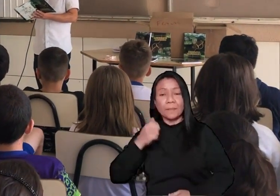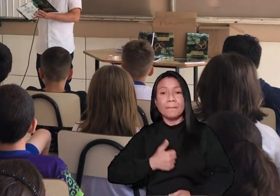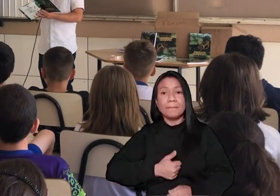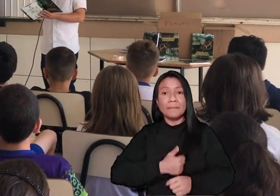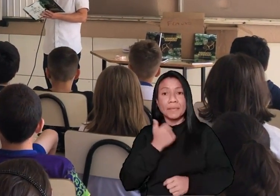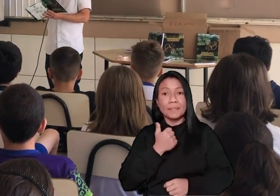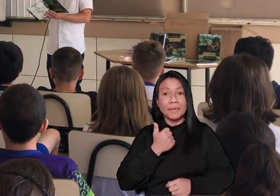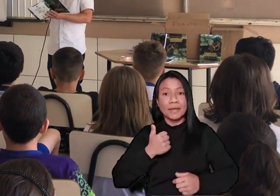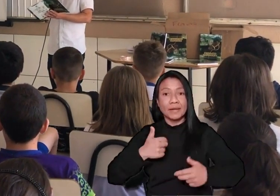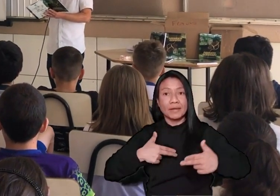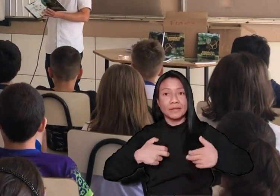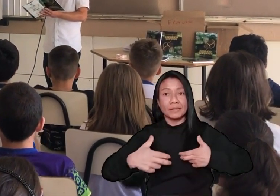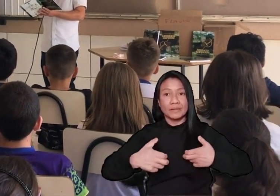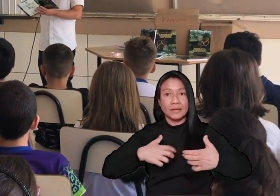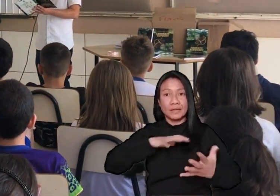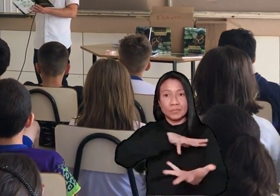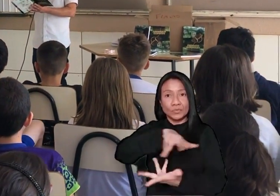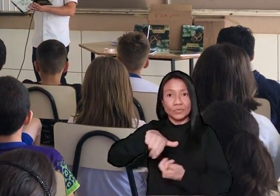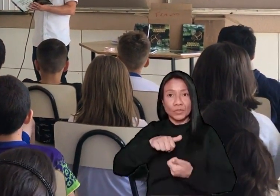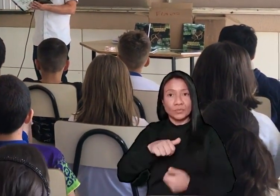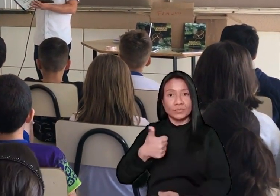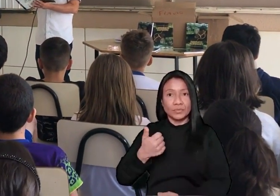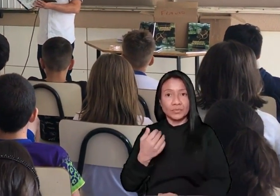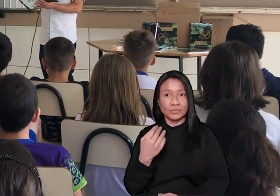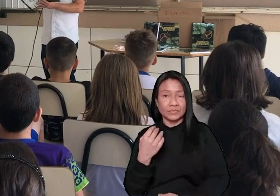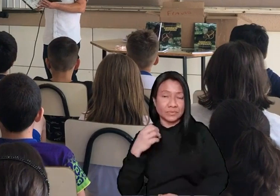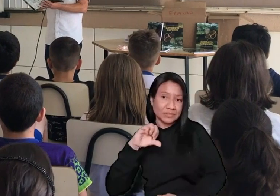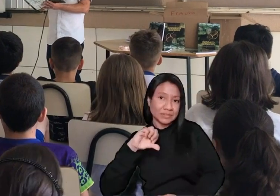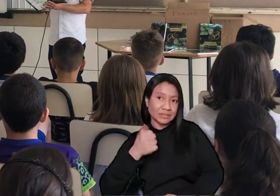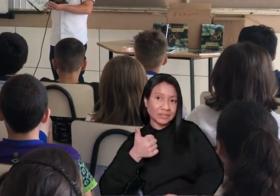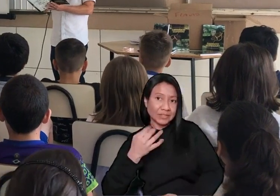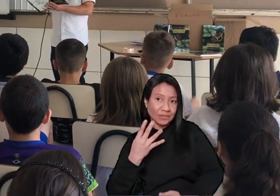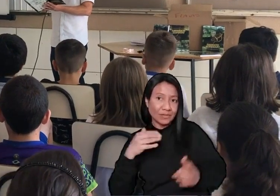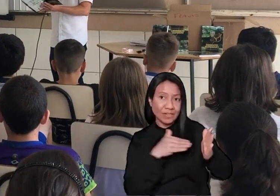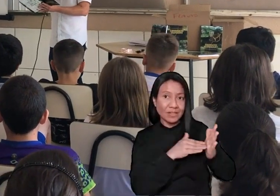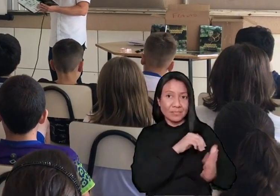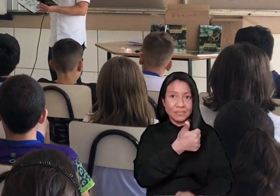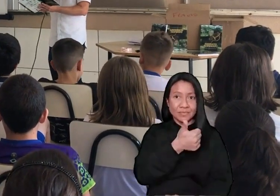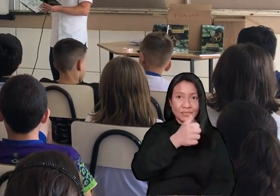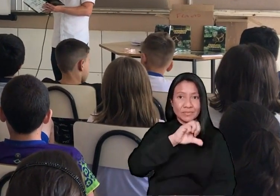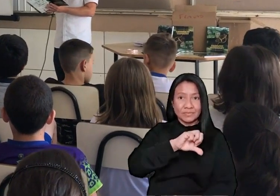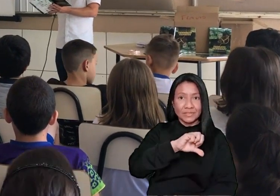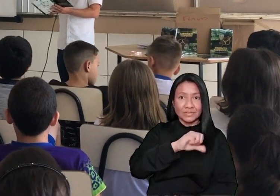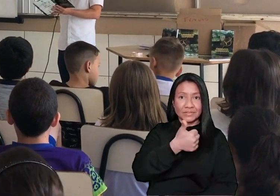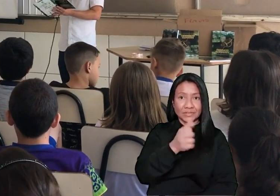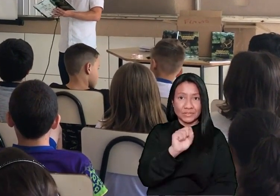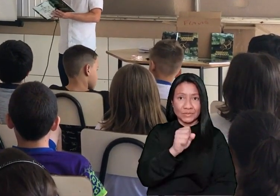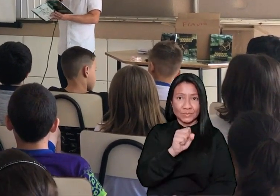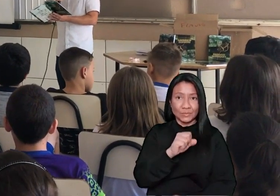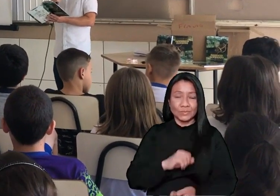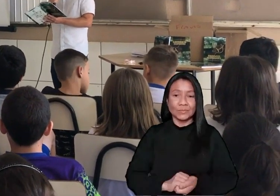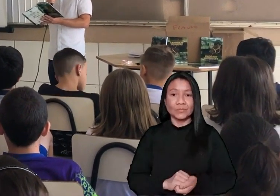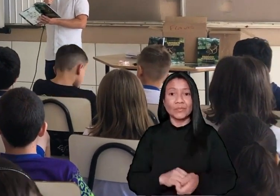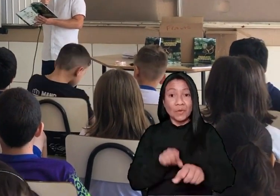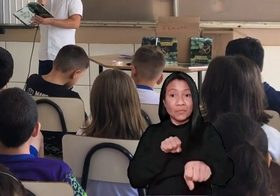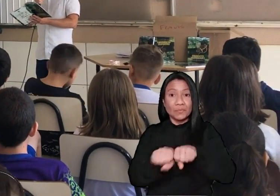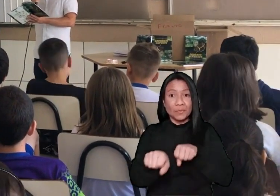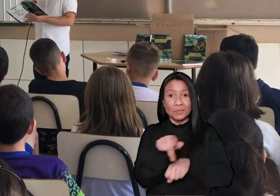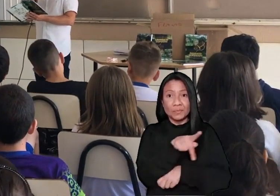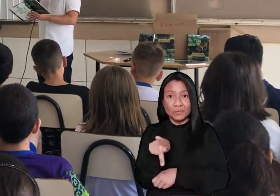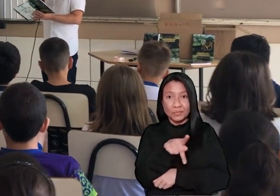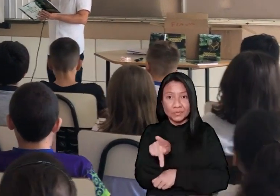perpétua, ou seja, para ser religioso, né? E se formou professor no Instituto dos Irmãos Maristas. Em